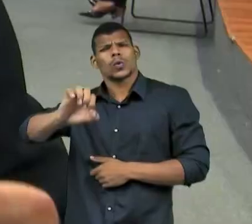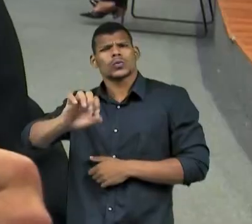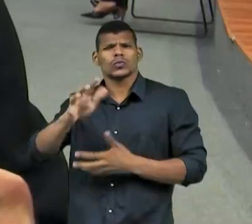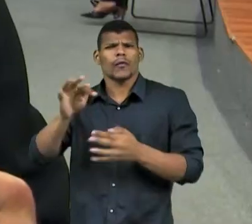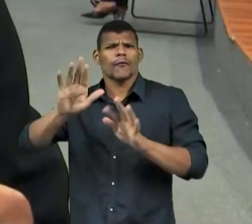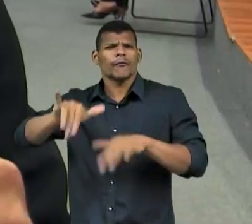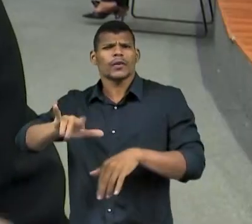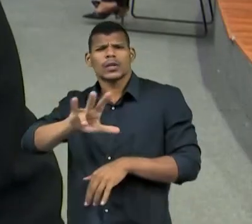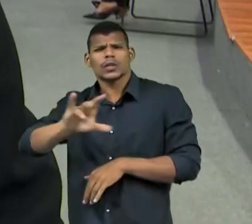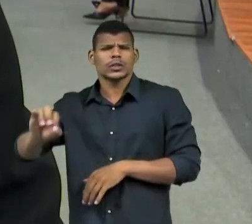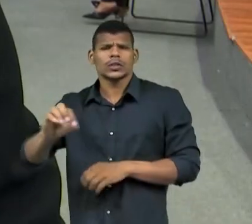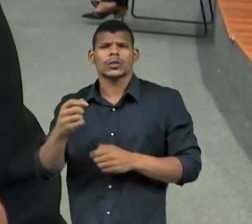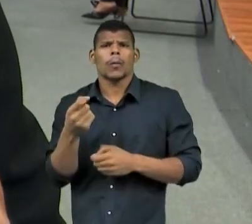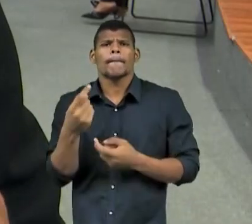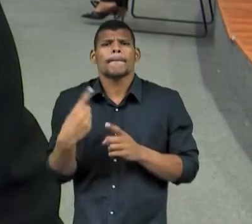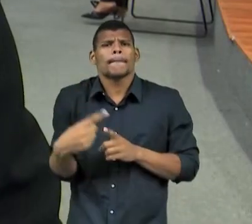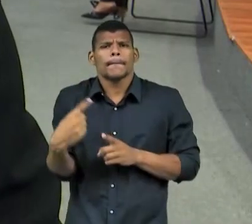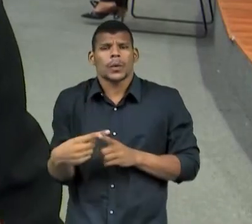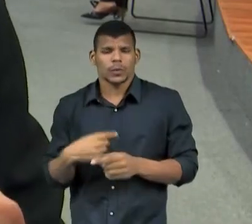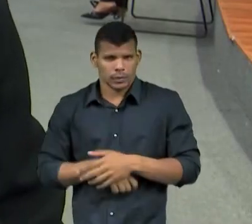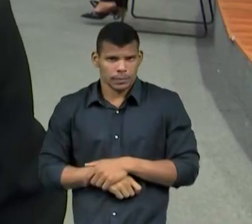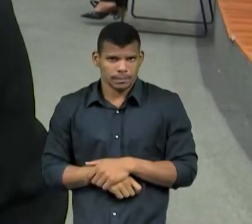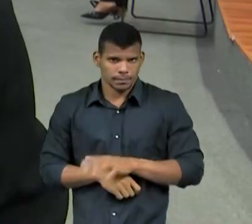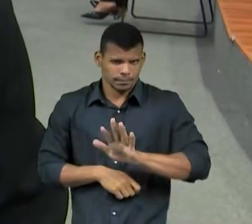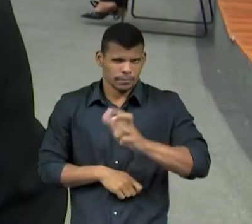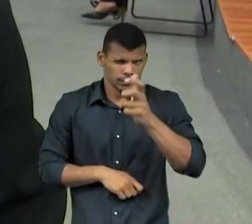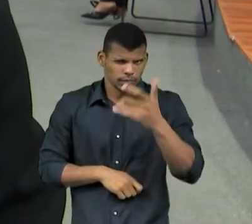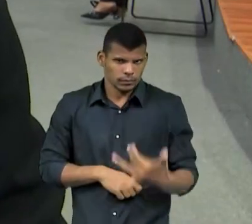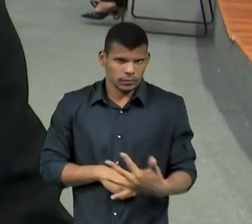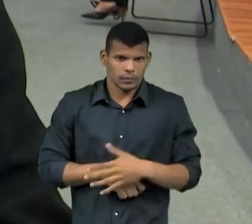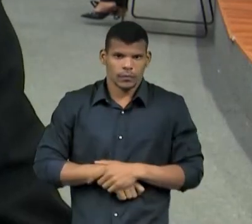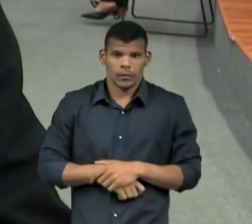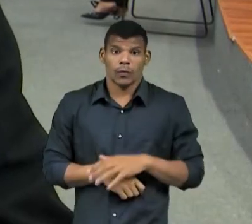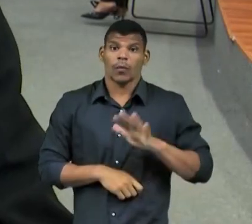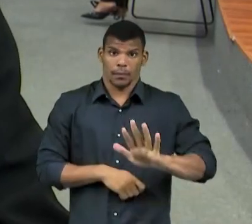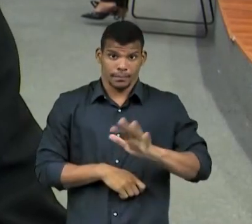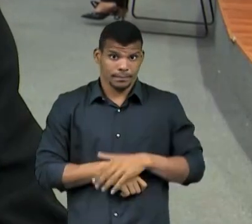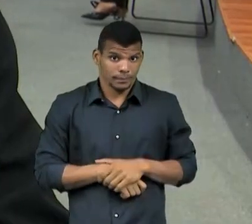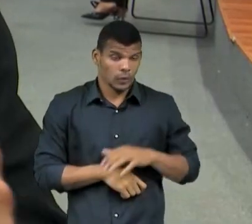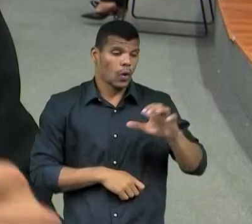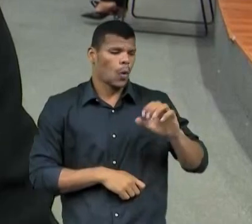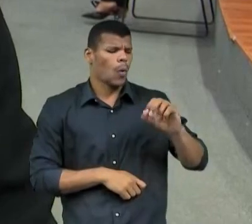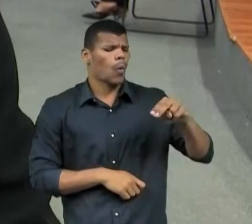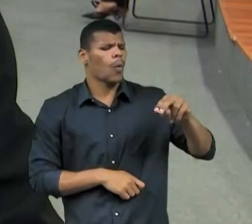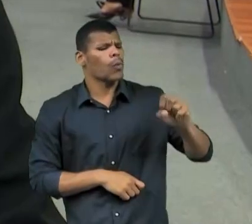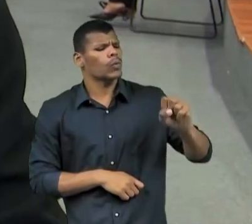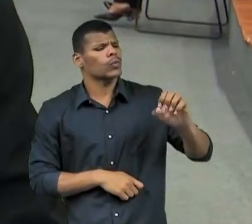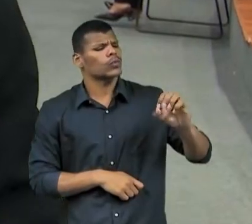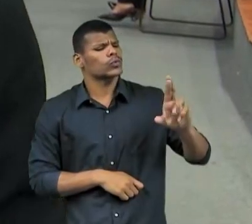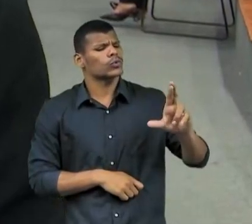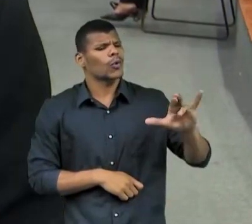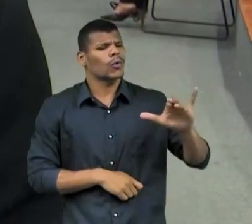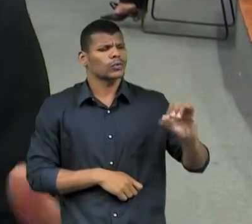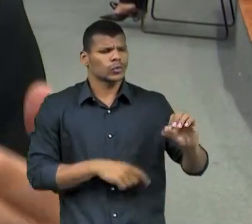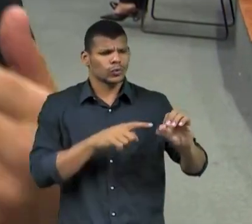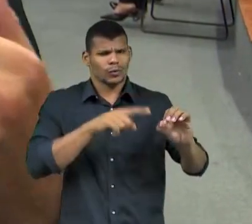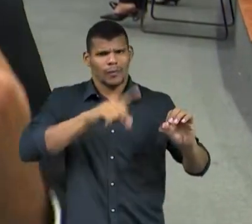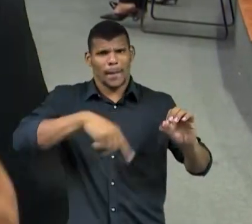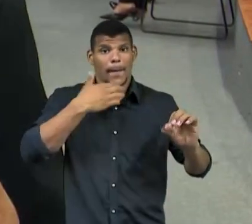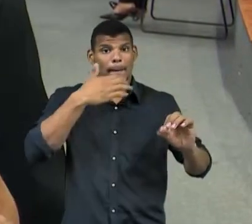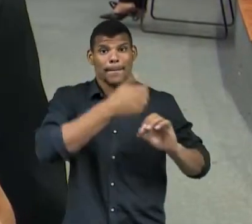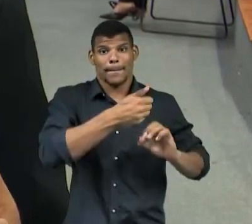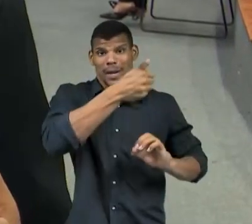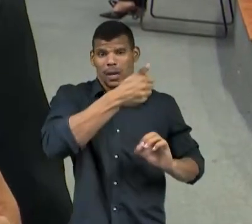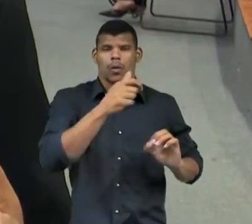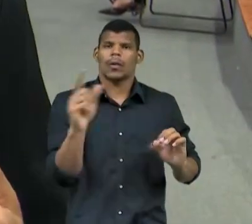lixões. Interpretando exatamente essa questão de que os consórcios públicos não é que sejam o melhor, mas o único caminho para